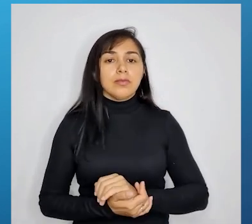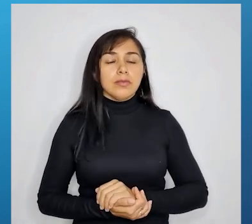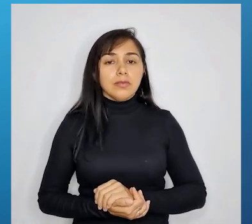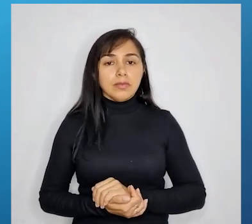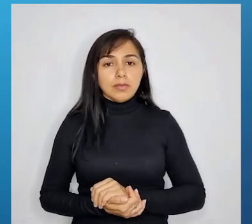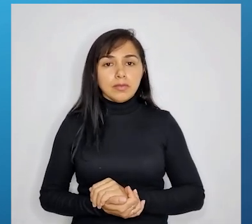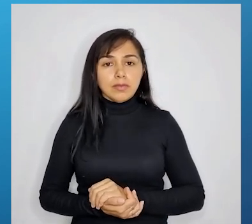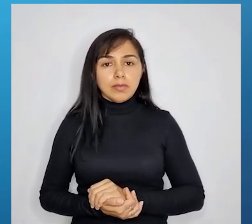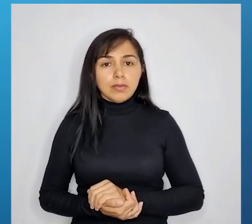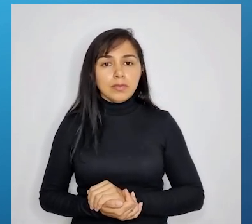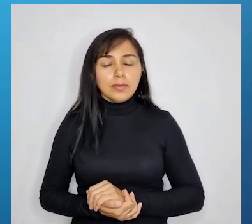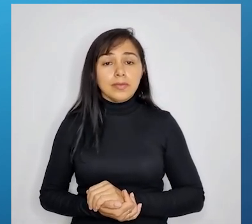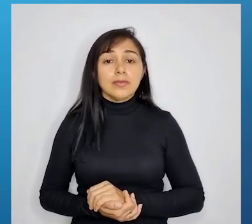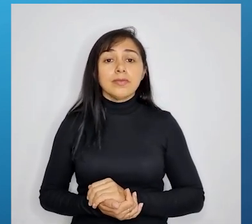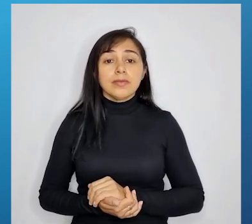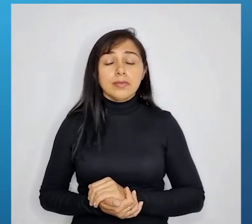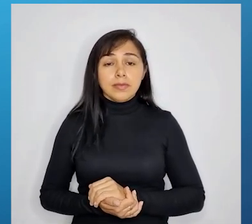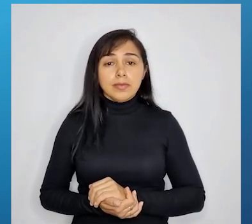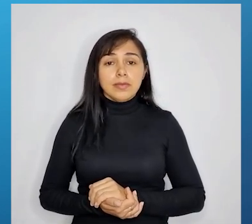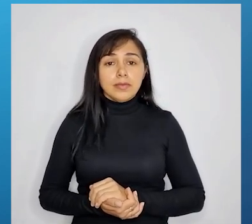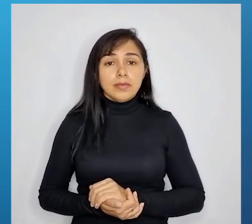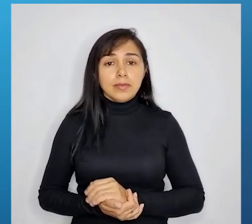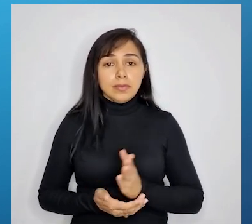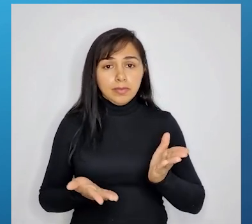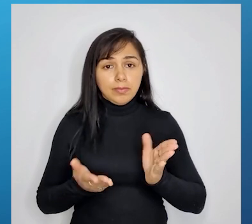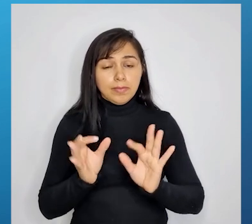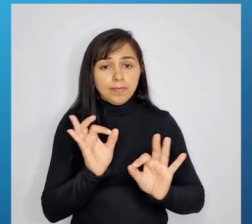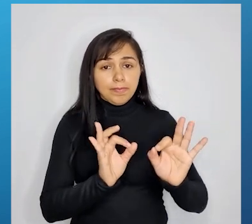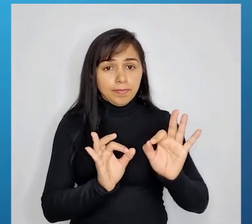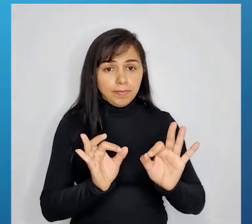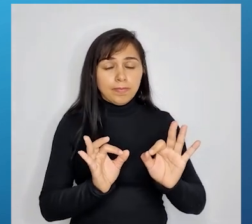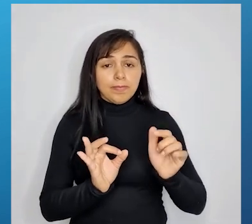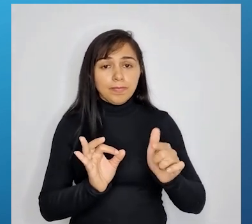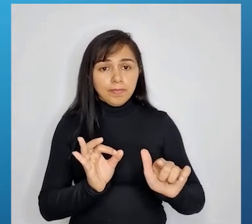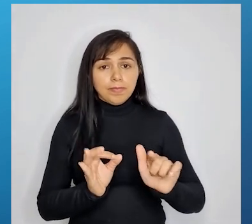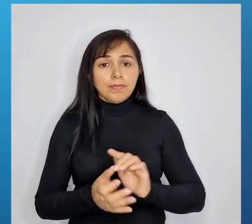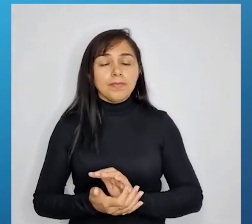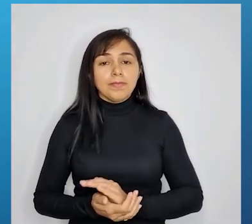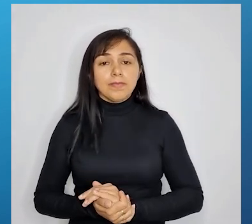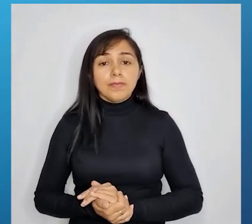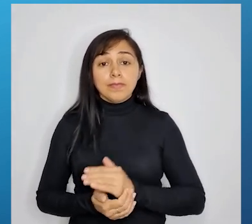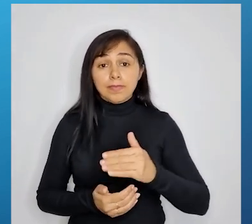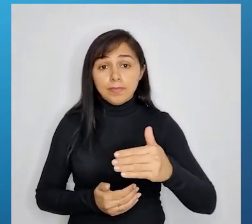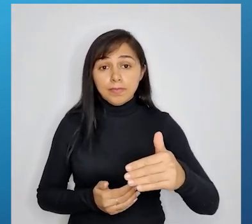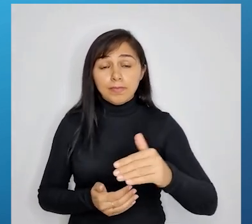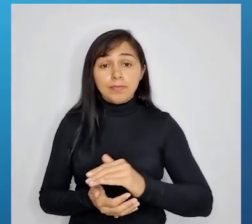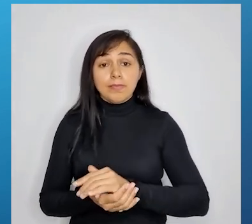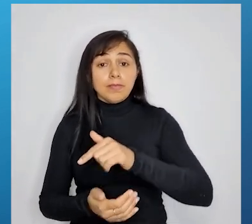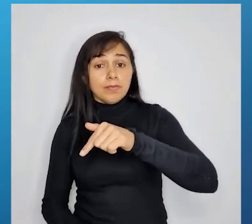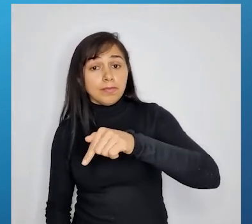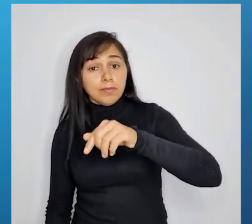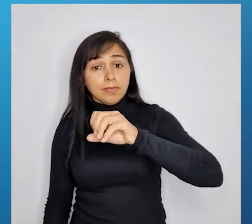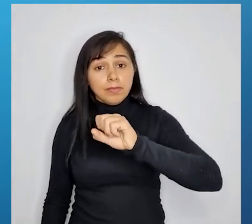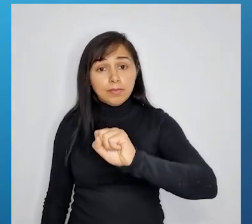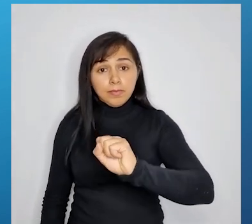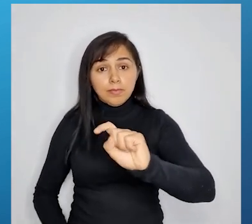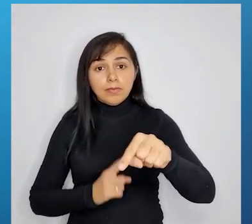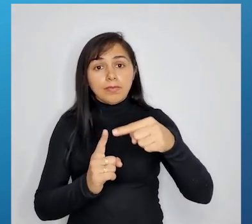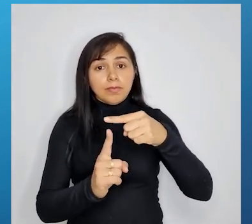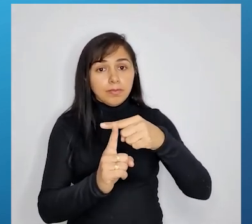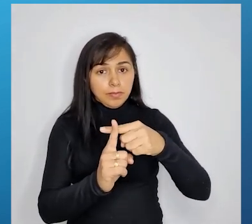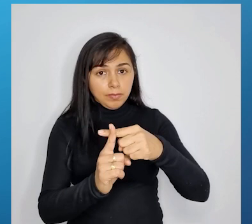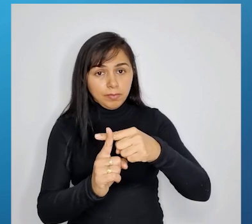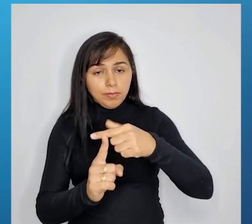360. Vamos apagar aqui para pegar esse espaço para continuar. Então, 78 mais 200,